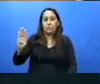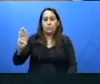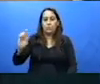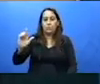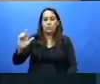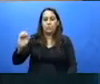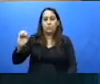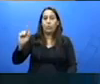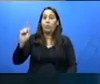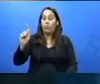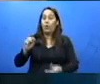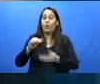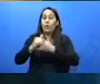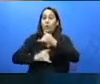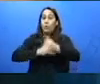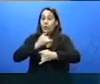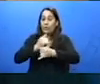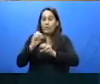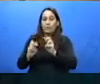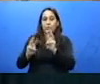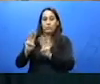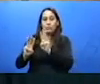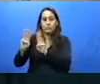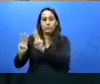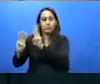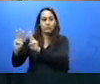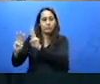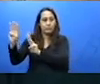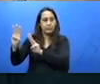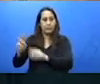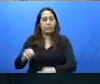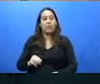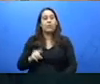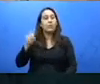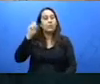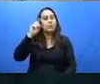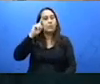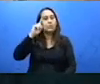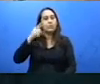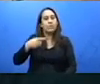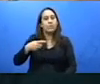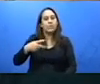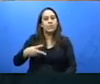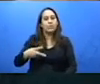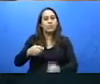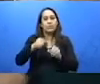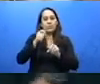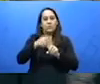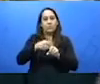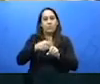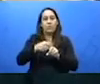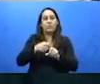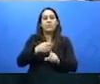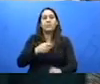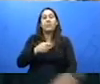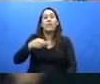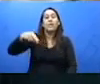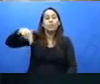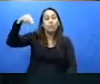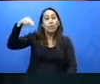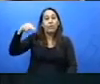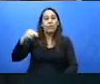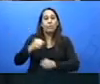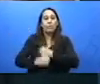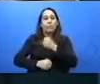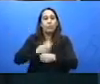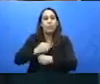disponível nesse endereço. E ele foi acessado em 12 de novembro de 2019.